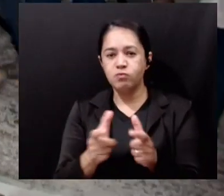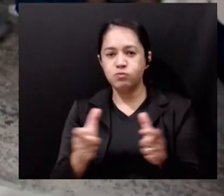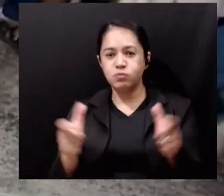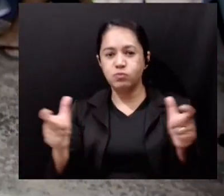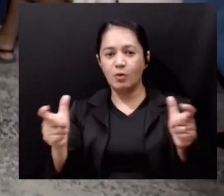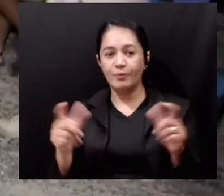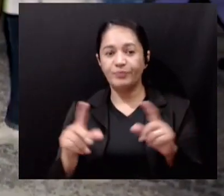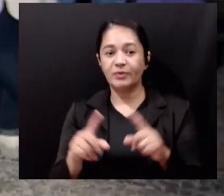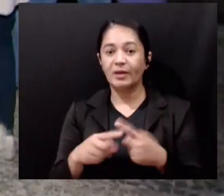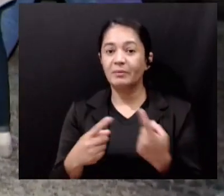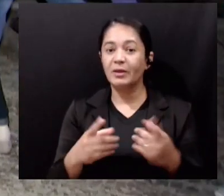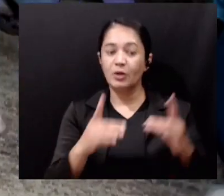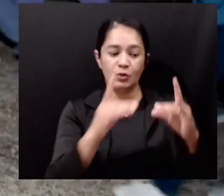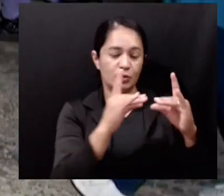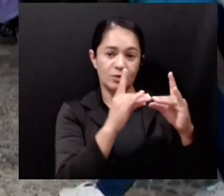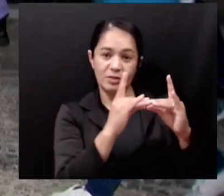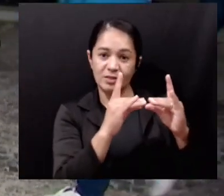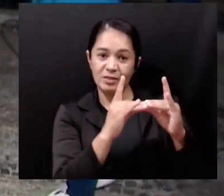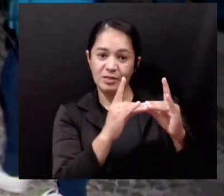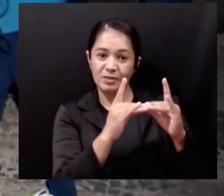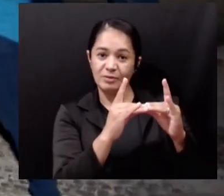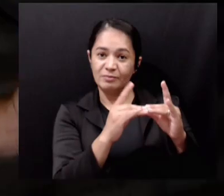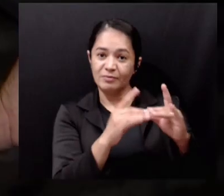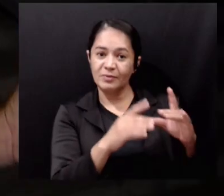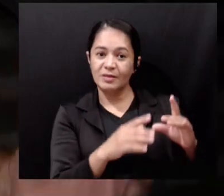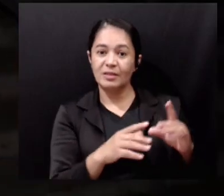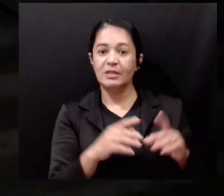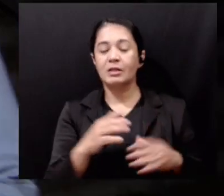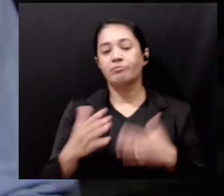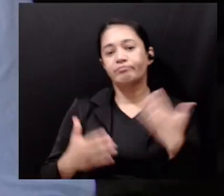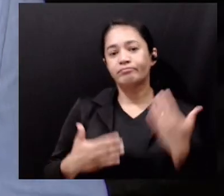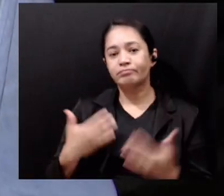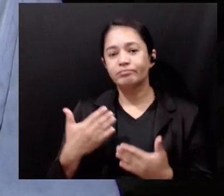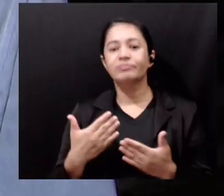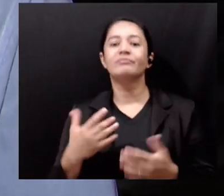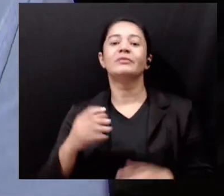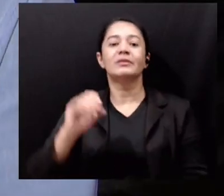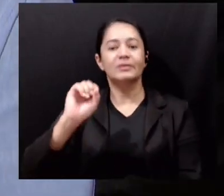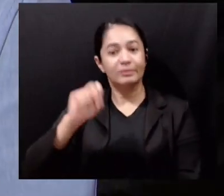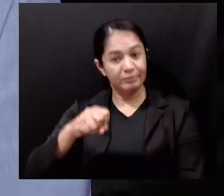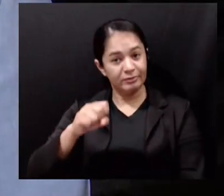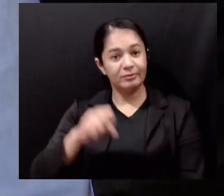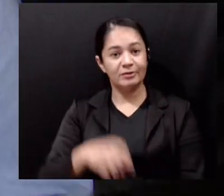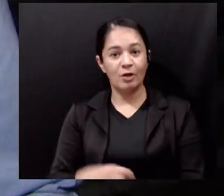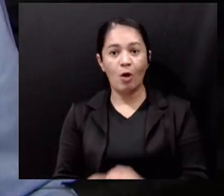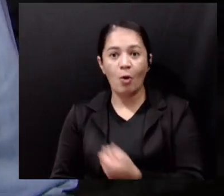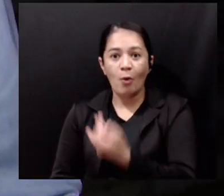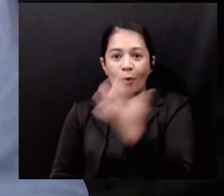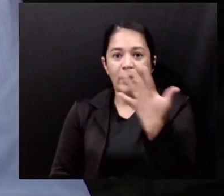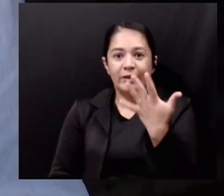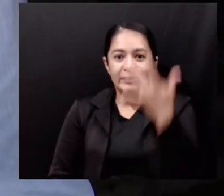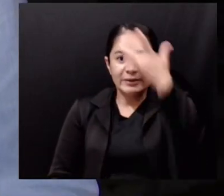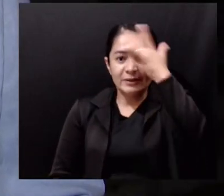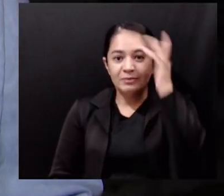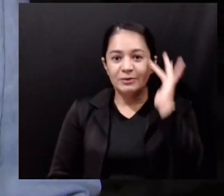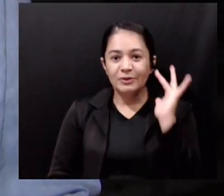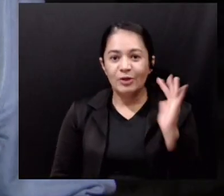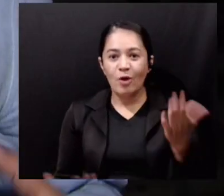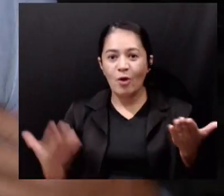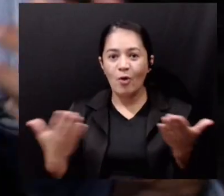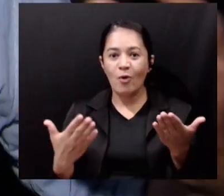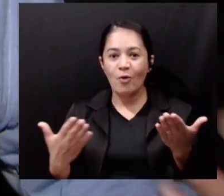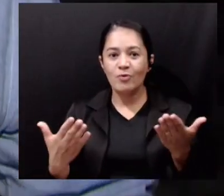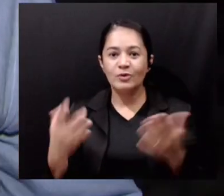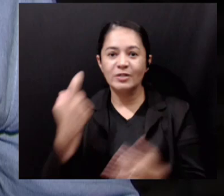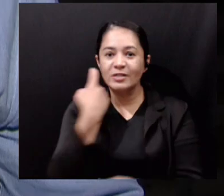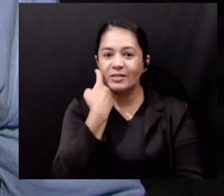eles são pontos de atração turística. Então é uma forma, olha como quanta gente nessa sexta-feira à noite, né, que veio aqui,